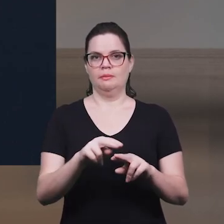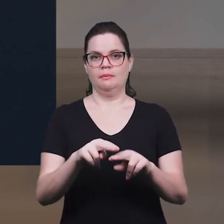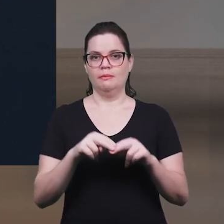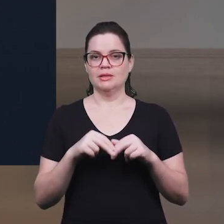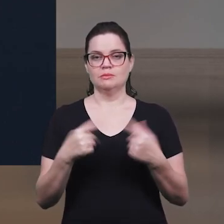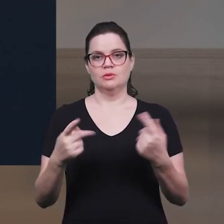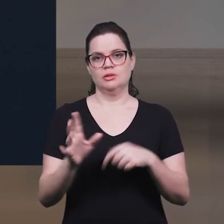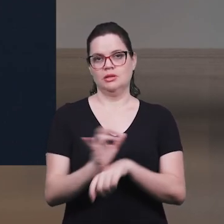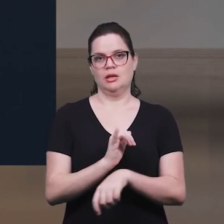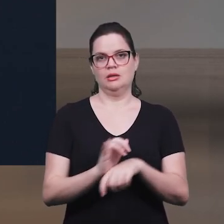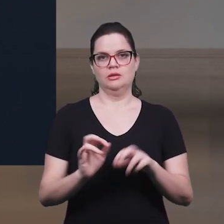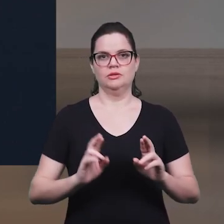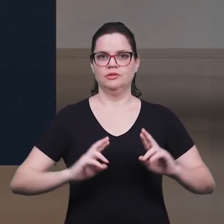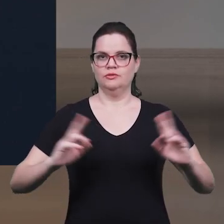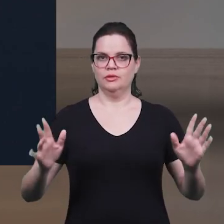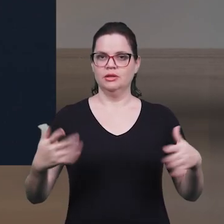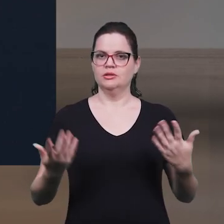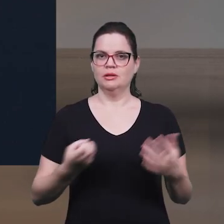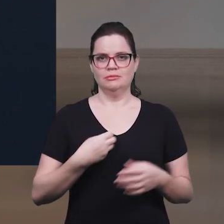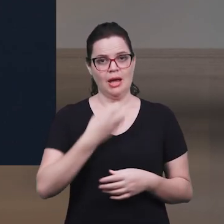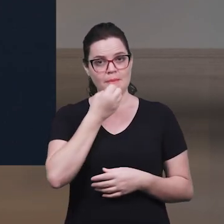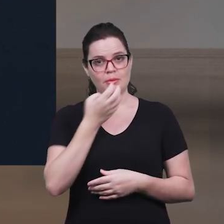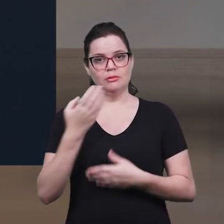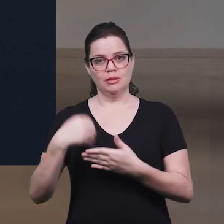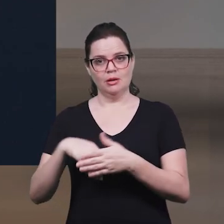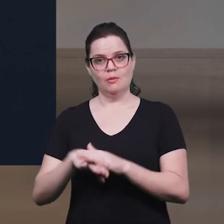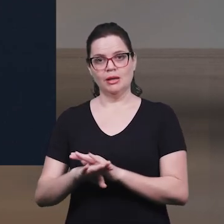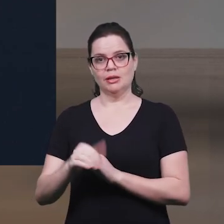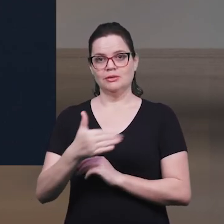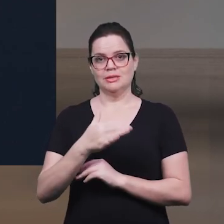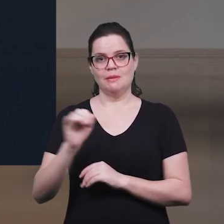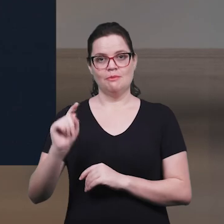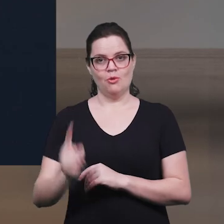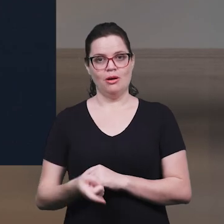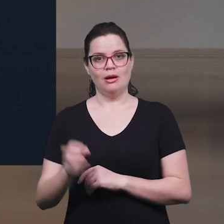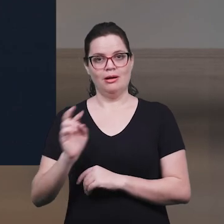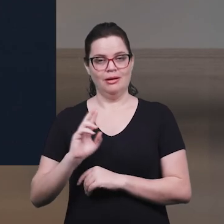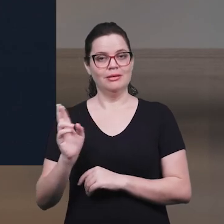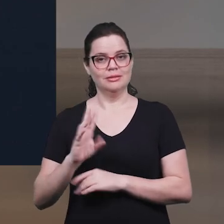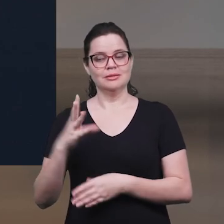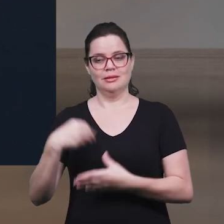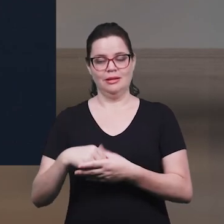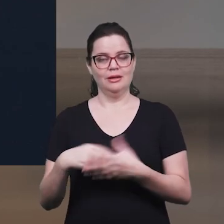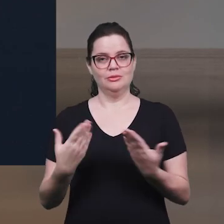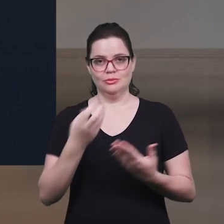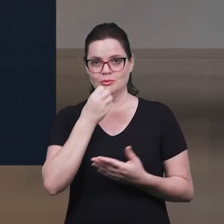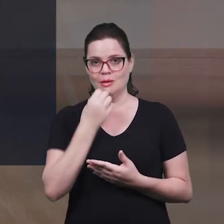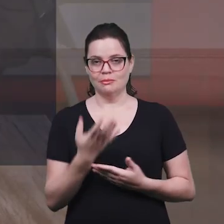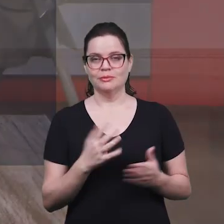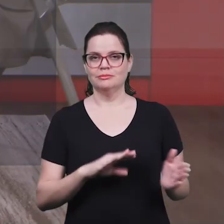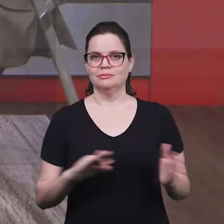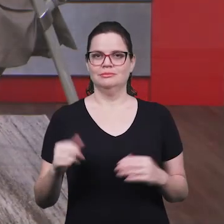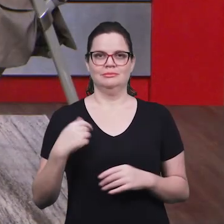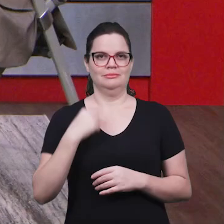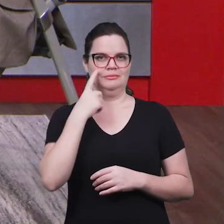diferentes. E nada mal ter uma reserva de R$100 mil na conta hoje. Muito interessante, né? Ou seja, se você